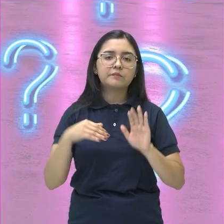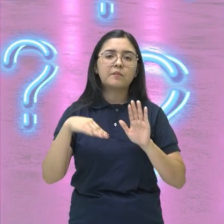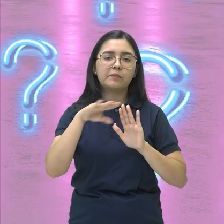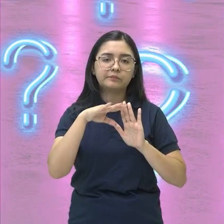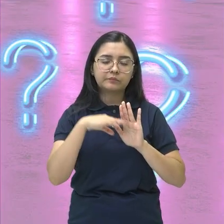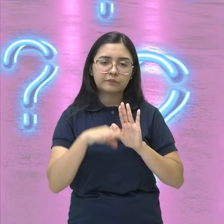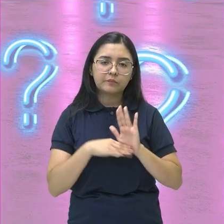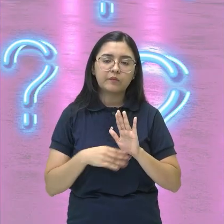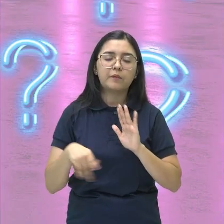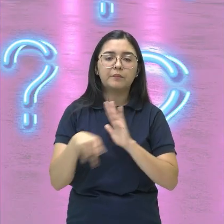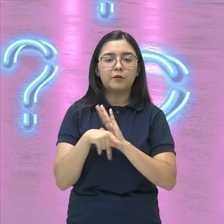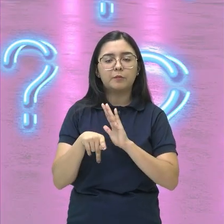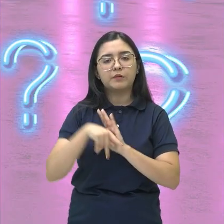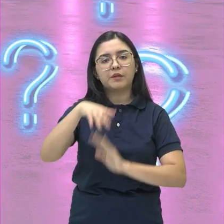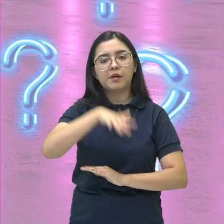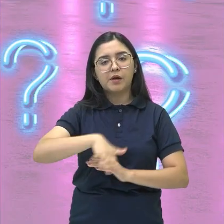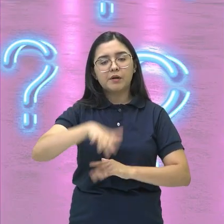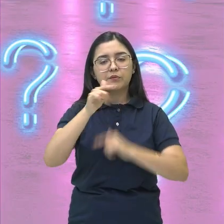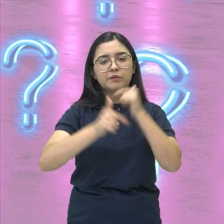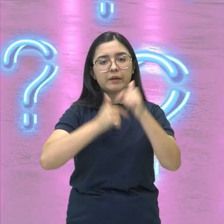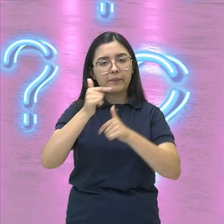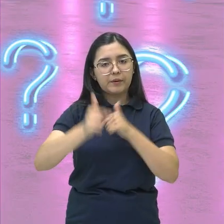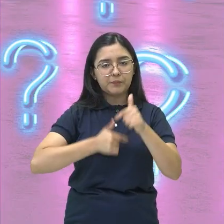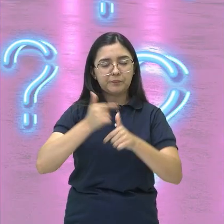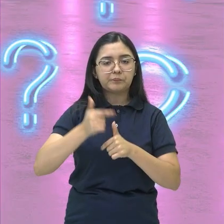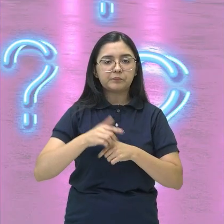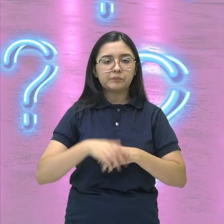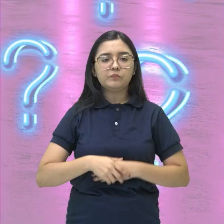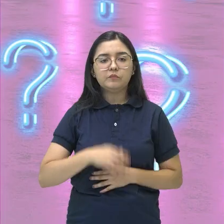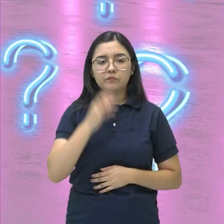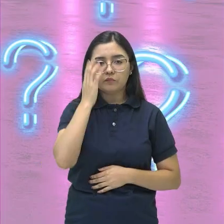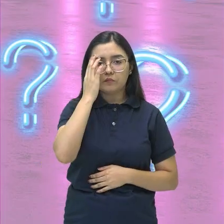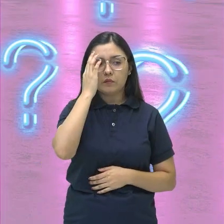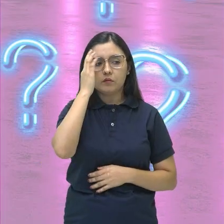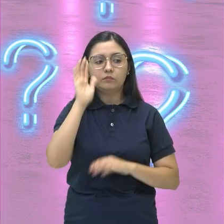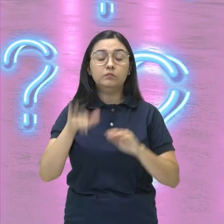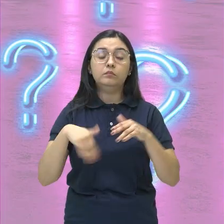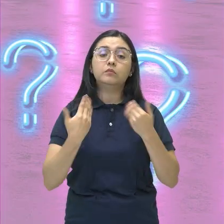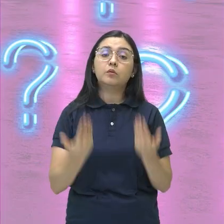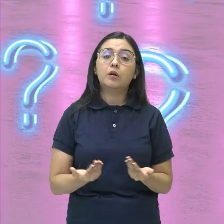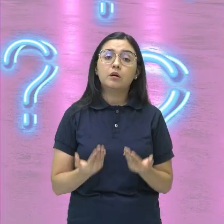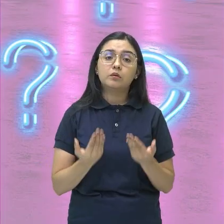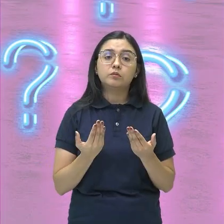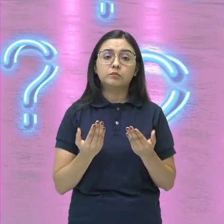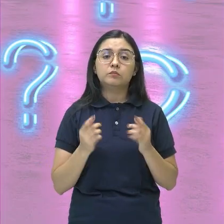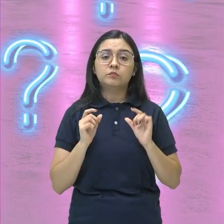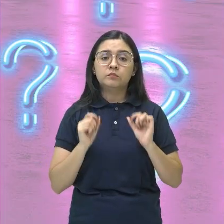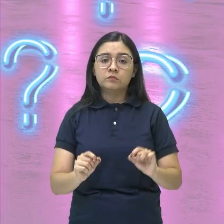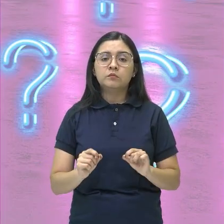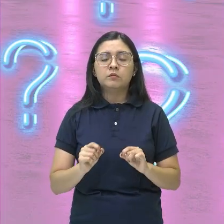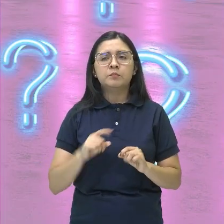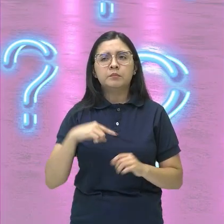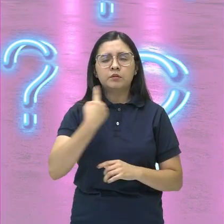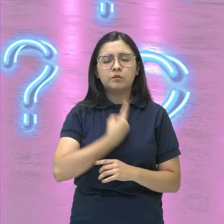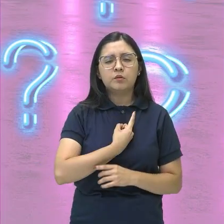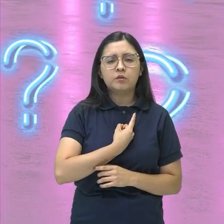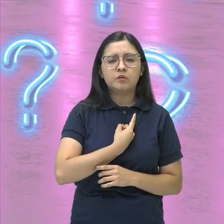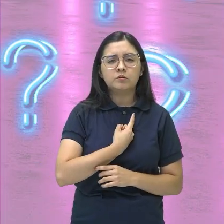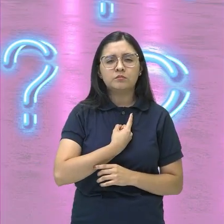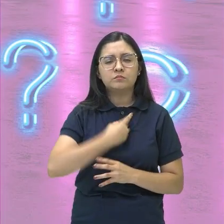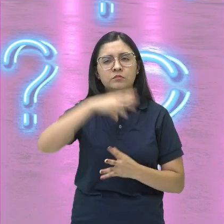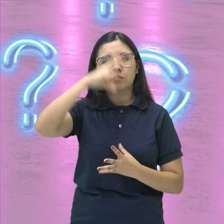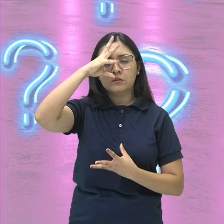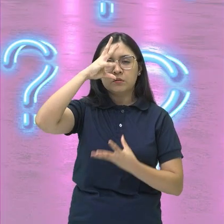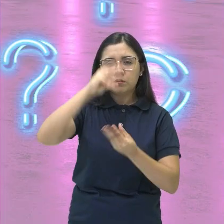estabeleceu, né, no mundo do trabalho. Tá? E, então, qual então, essa, assim, para a gente